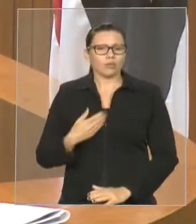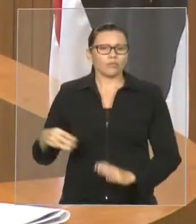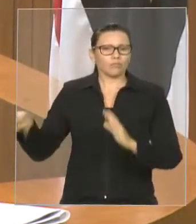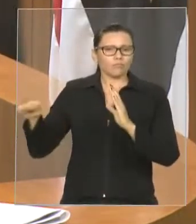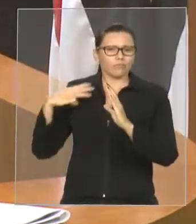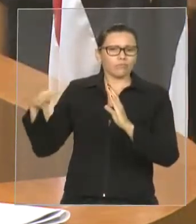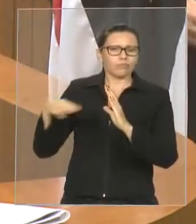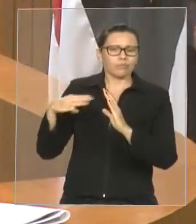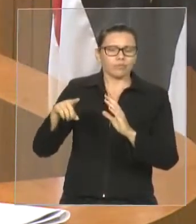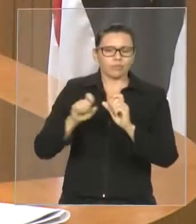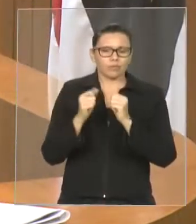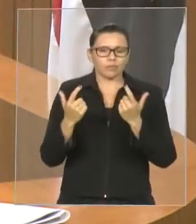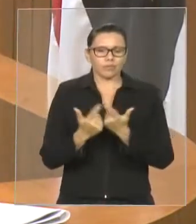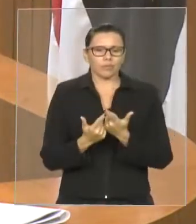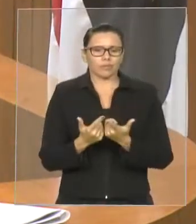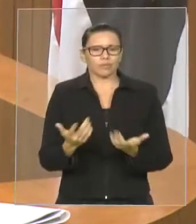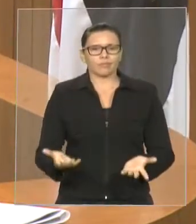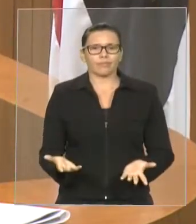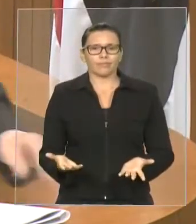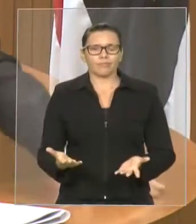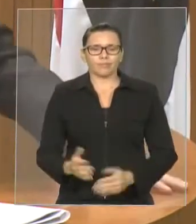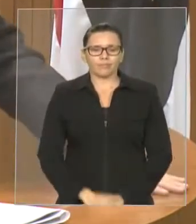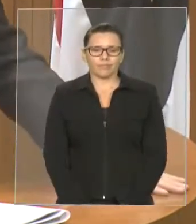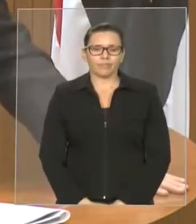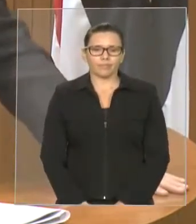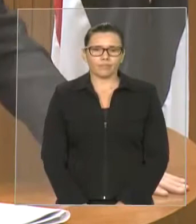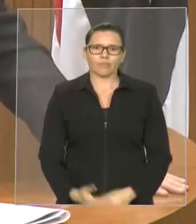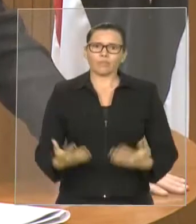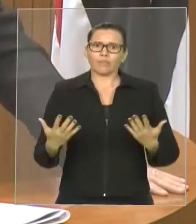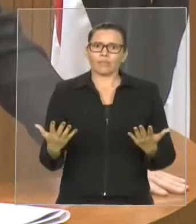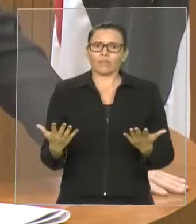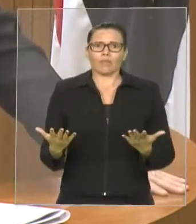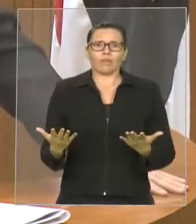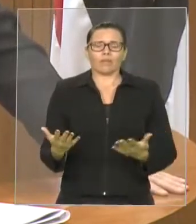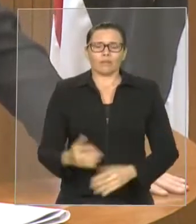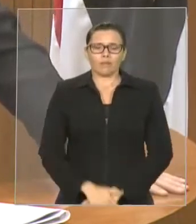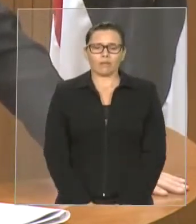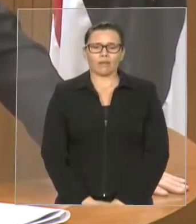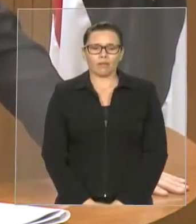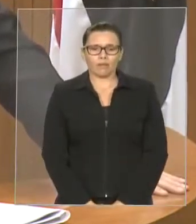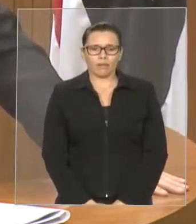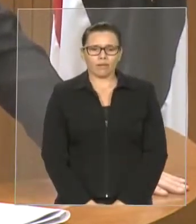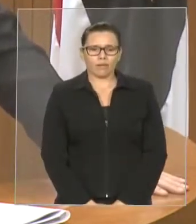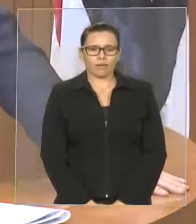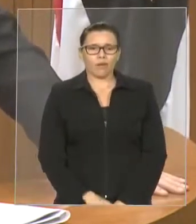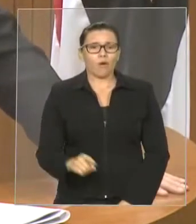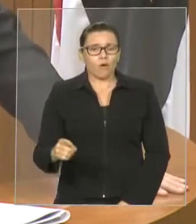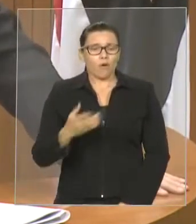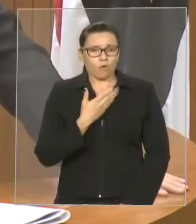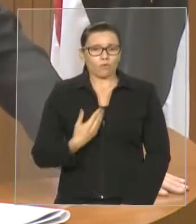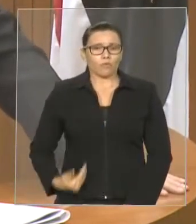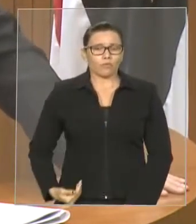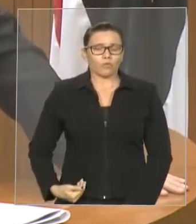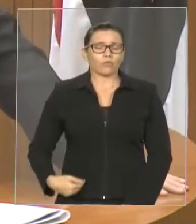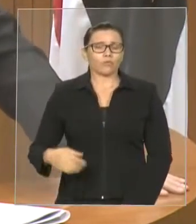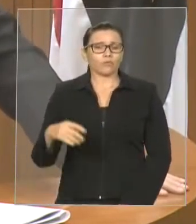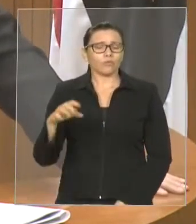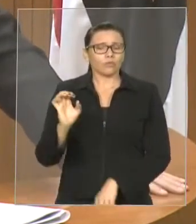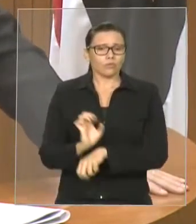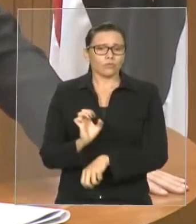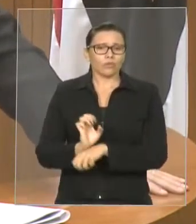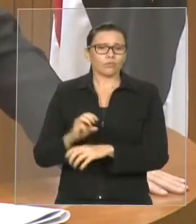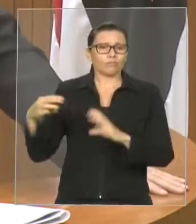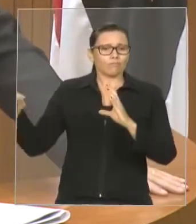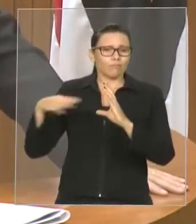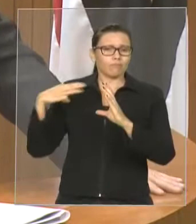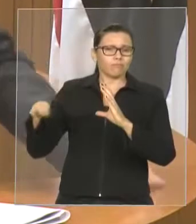ano. E pasmem, senhores, o governador do Estado já editou mais medida provisória do que mandou projeto de lei a essa